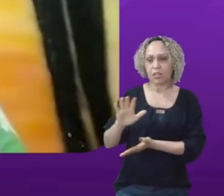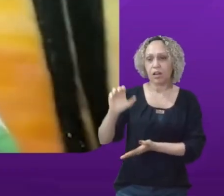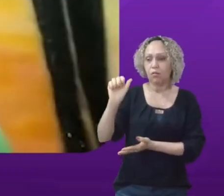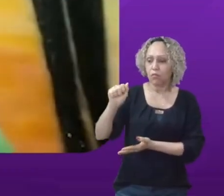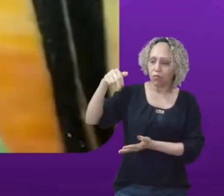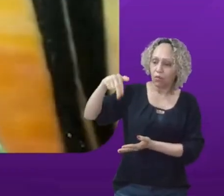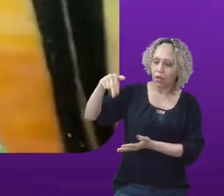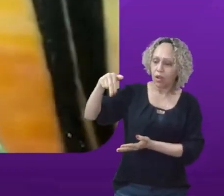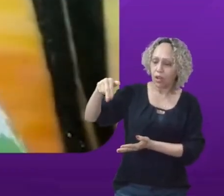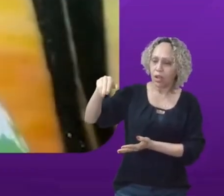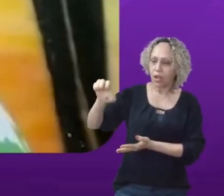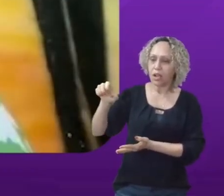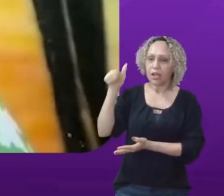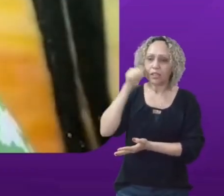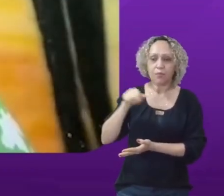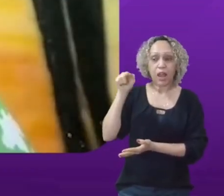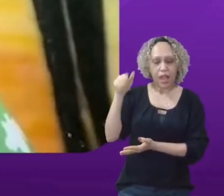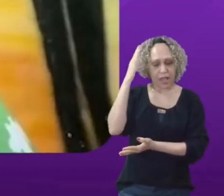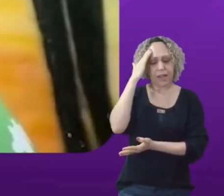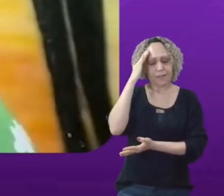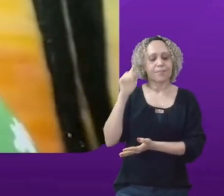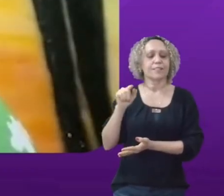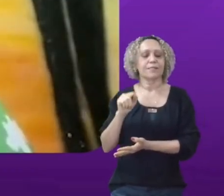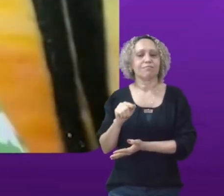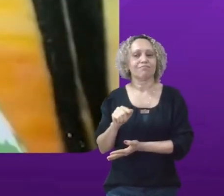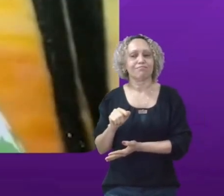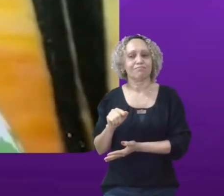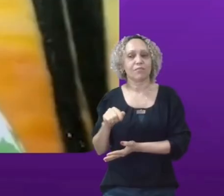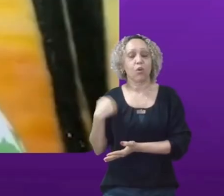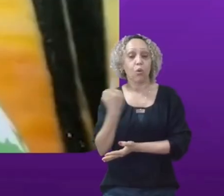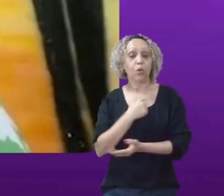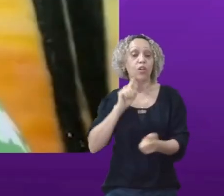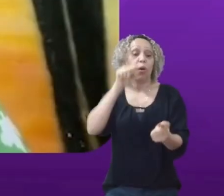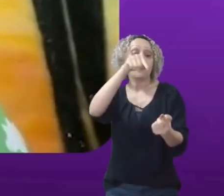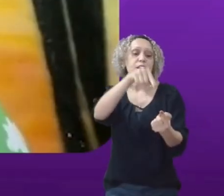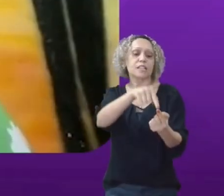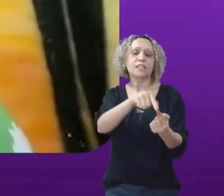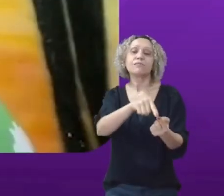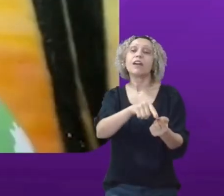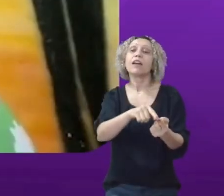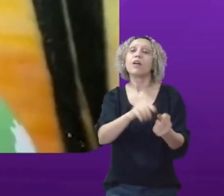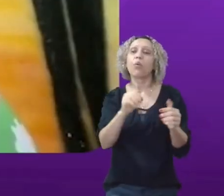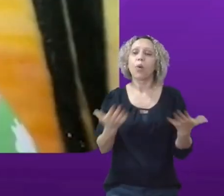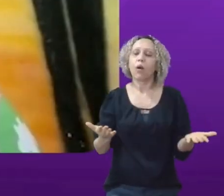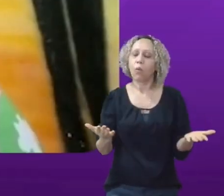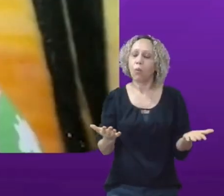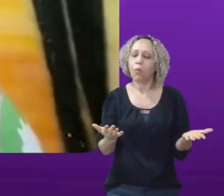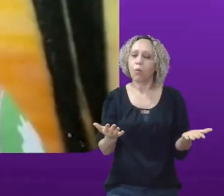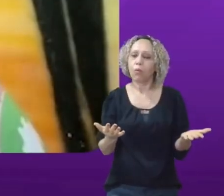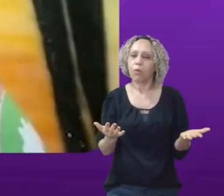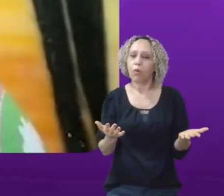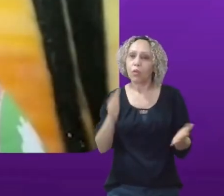política. Inclusive, o nosso objetivo é esse. O nosso objetivo é exatamente,